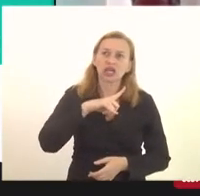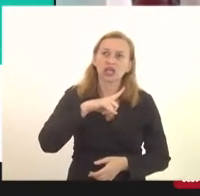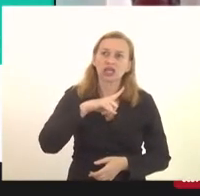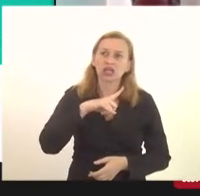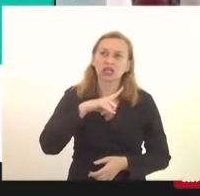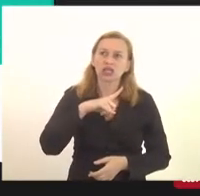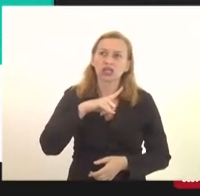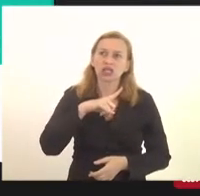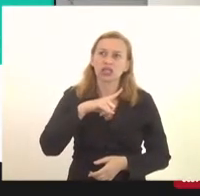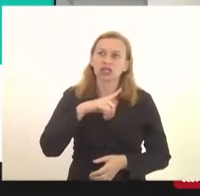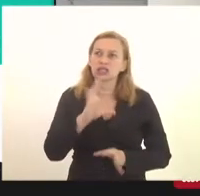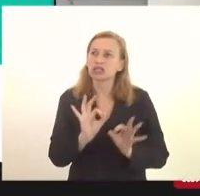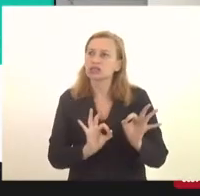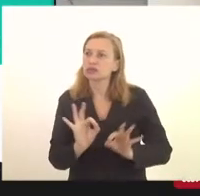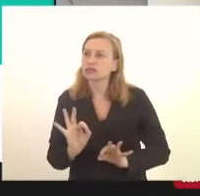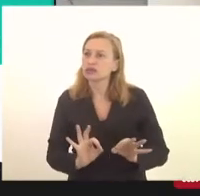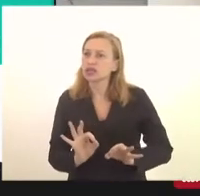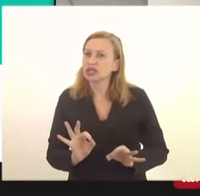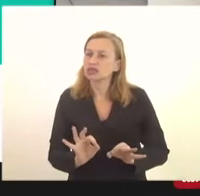concessão.